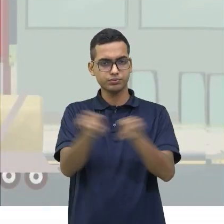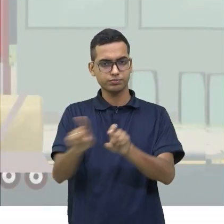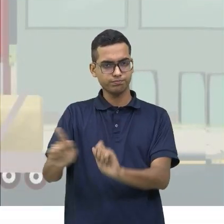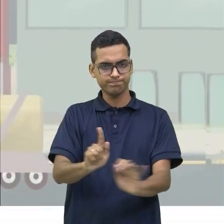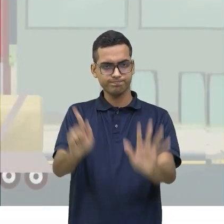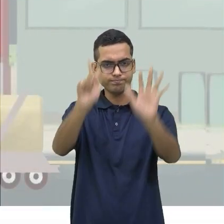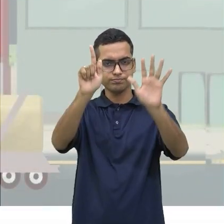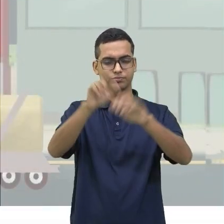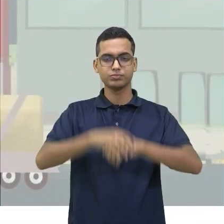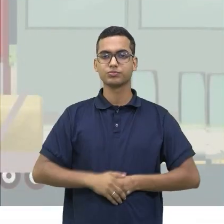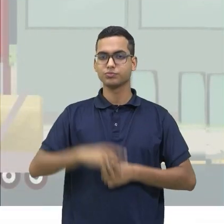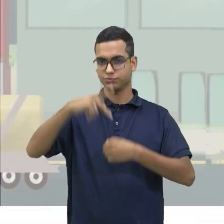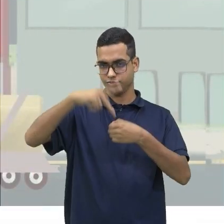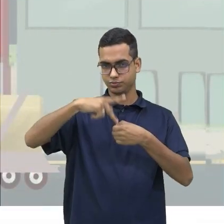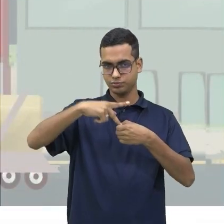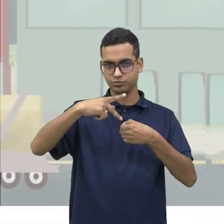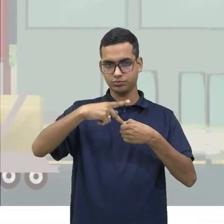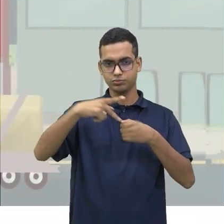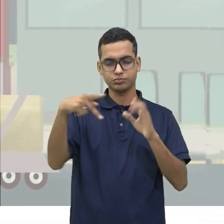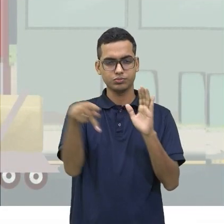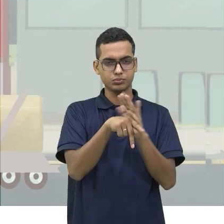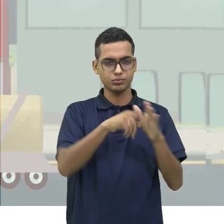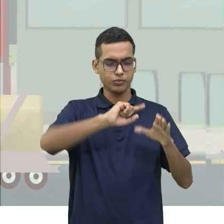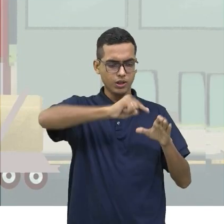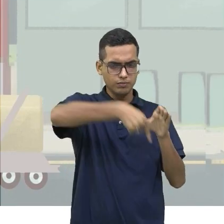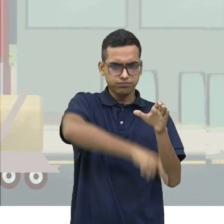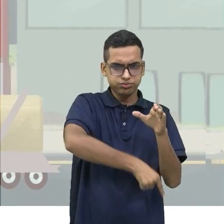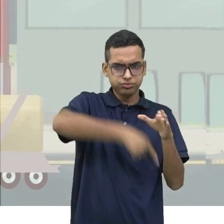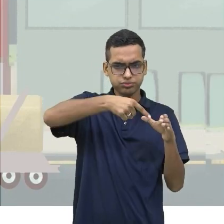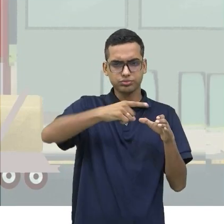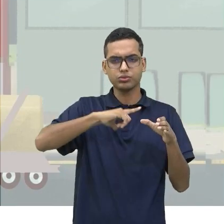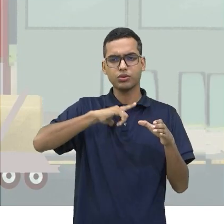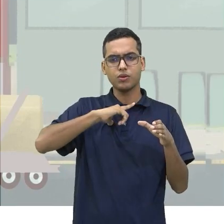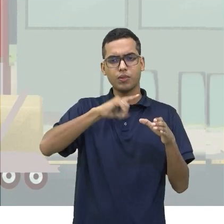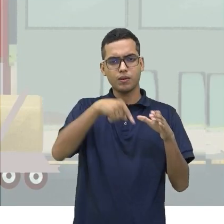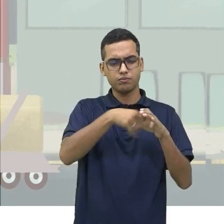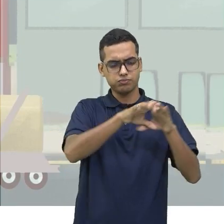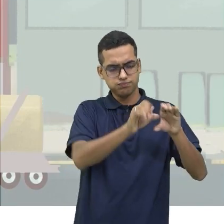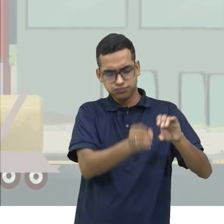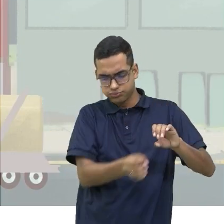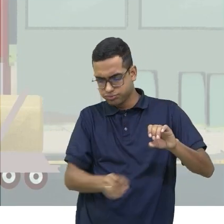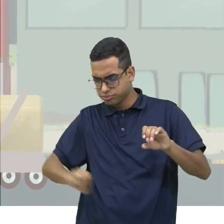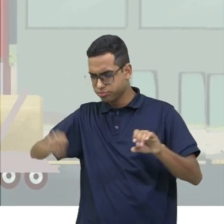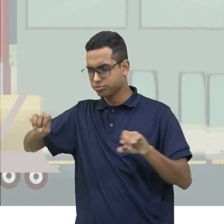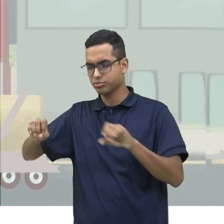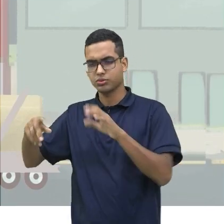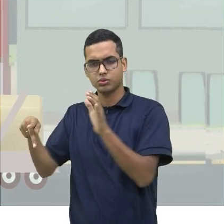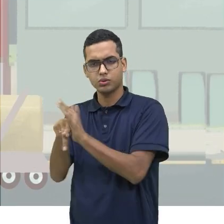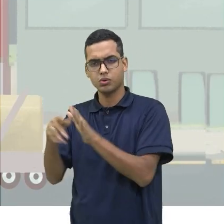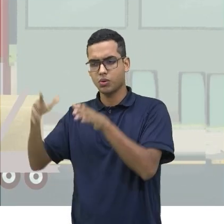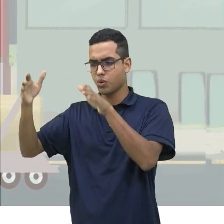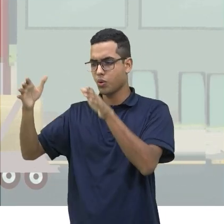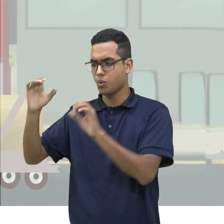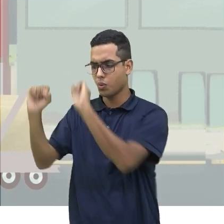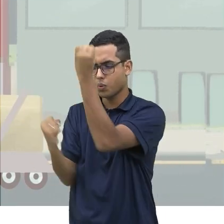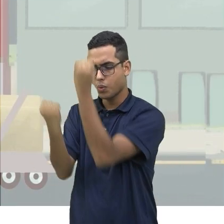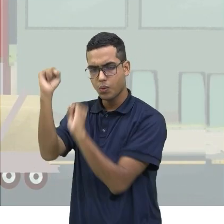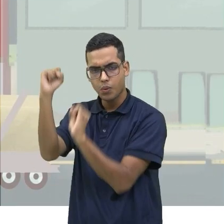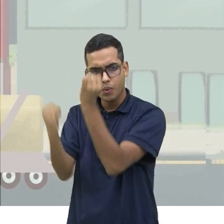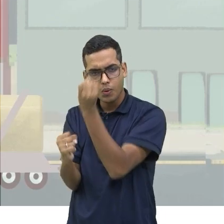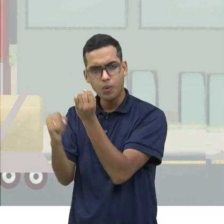O petróleo é, então, direcionado para refinarias, que realizam um processo de separação de seus